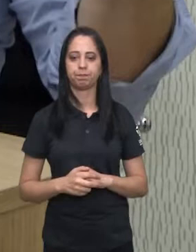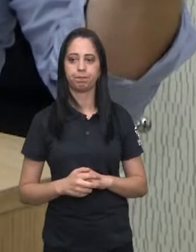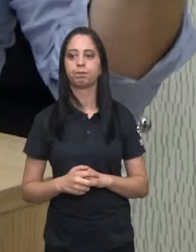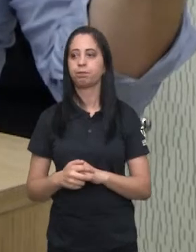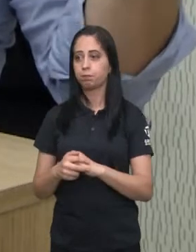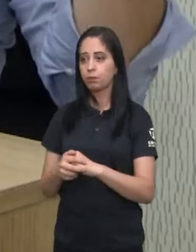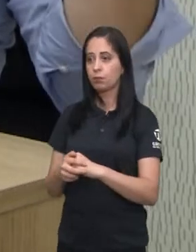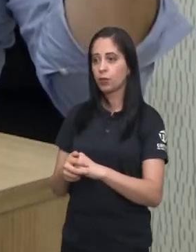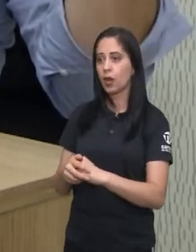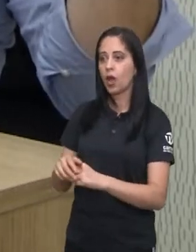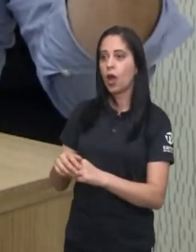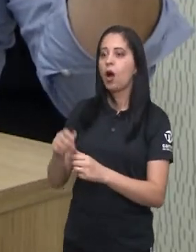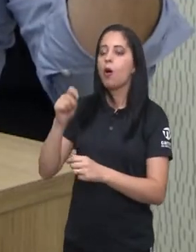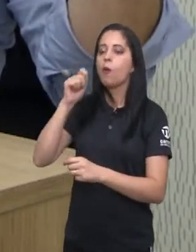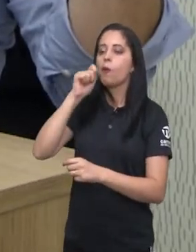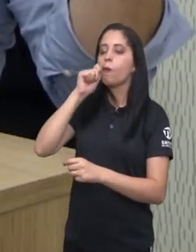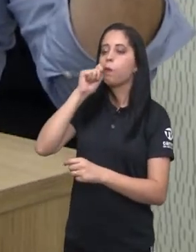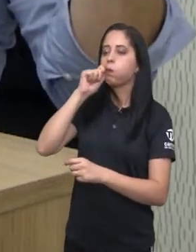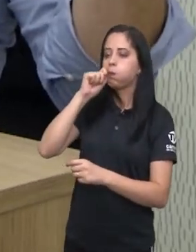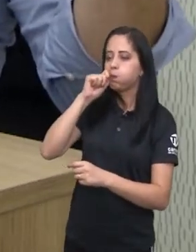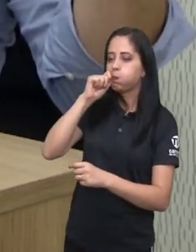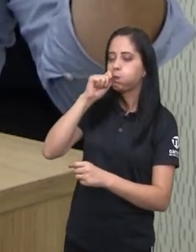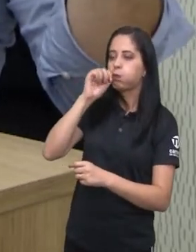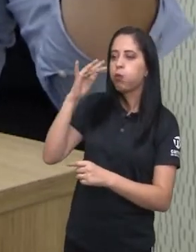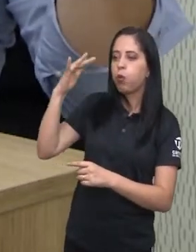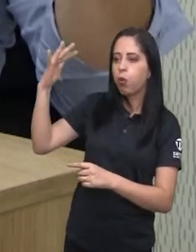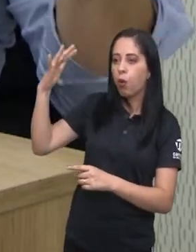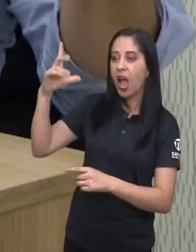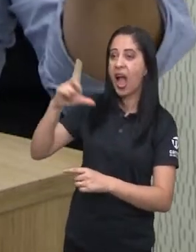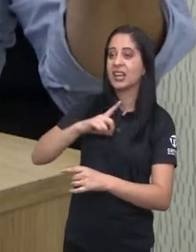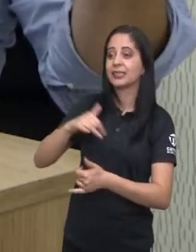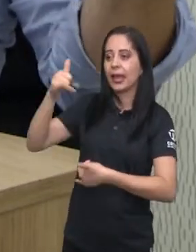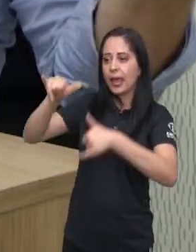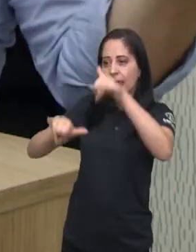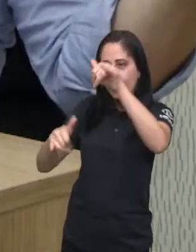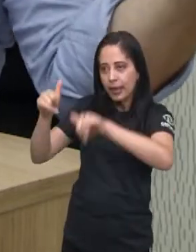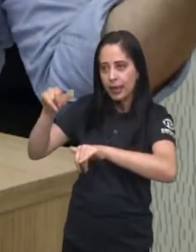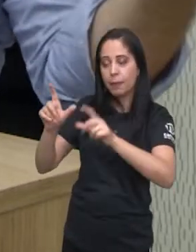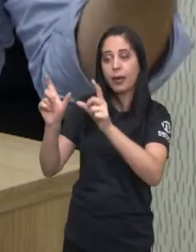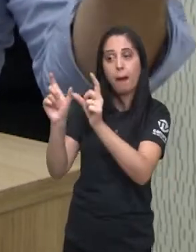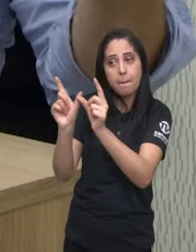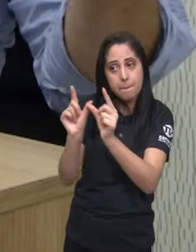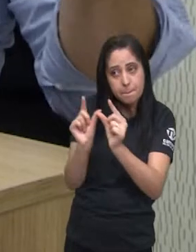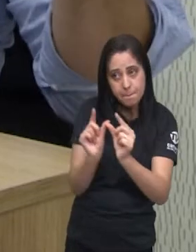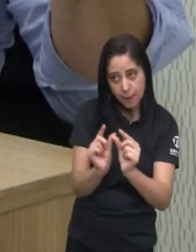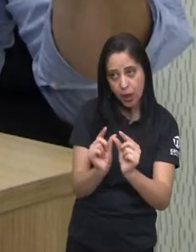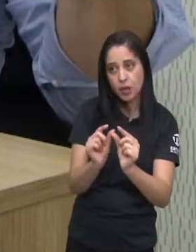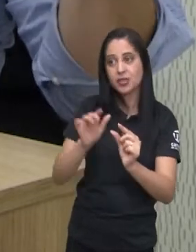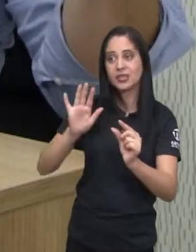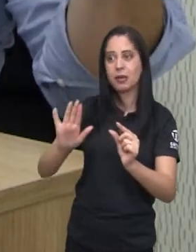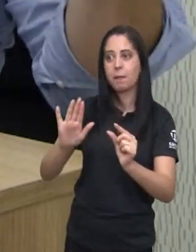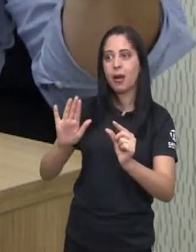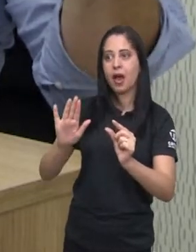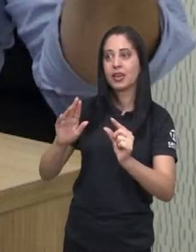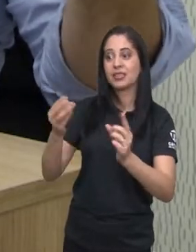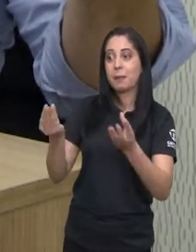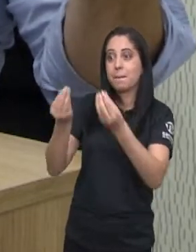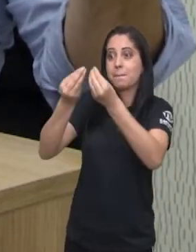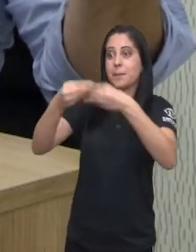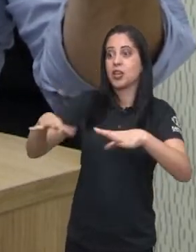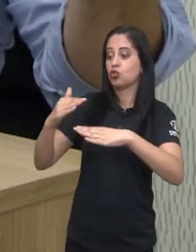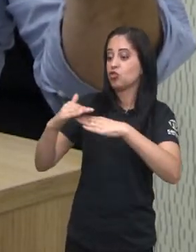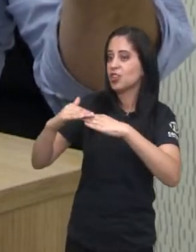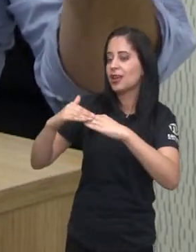ele trazer menos substâncias tóxicas do teu cigarro ele ainda atrás ele tem alguns elementos que podem trazer uma pneumonia